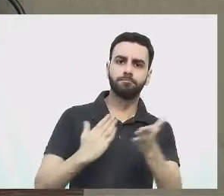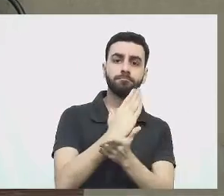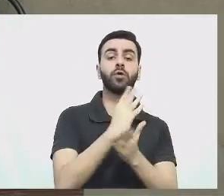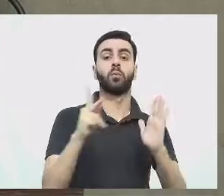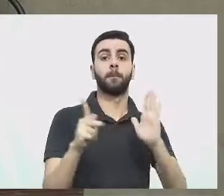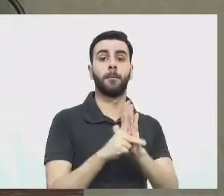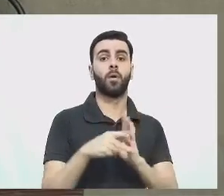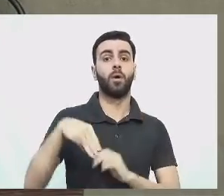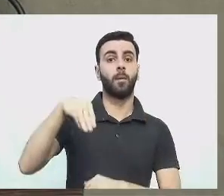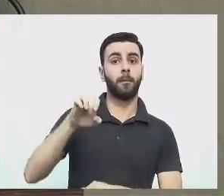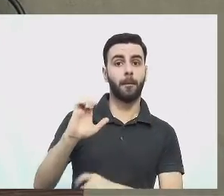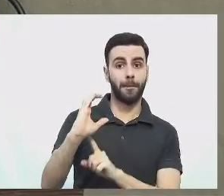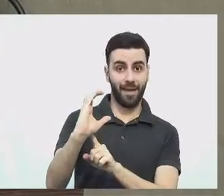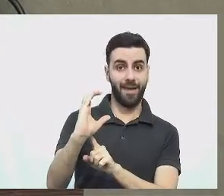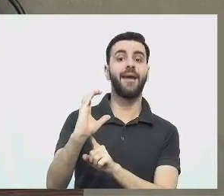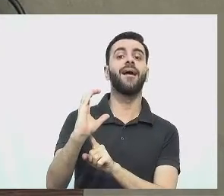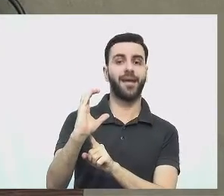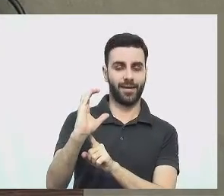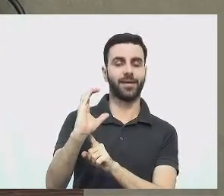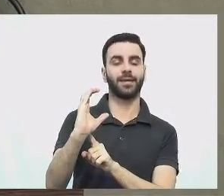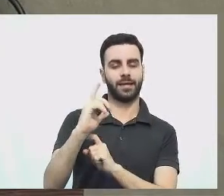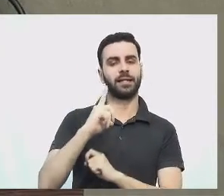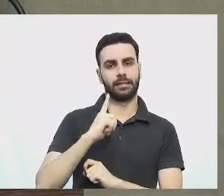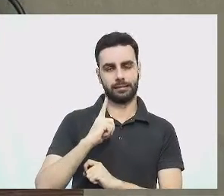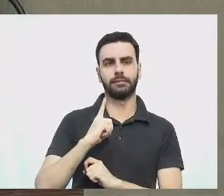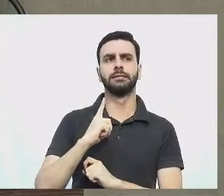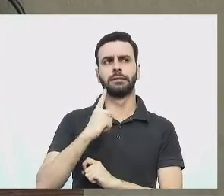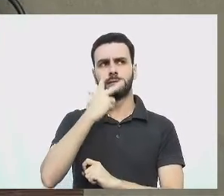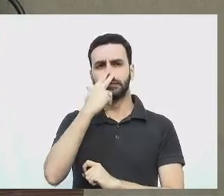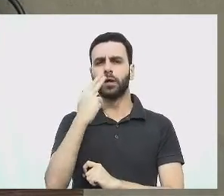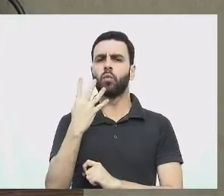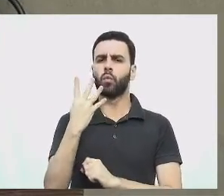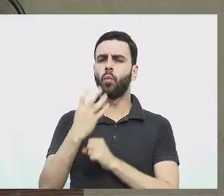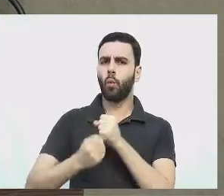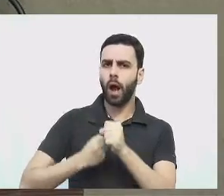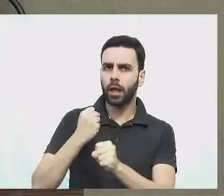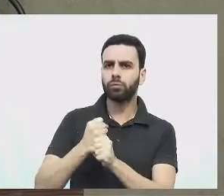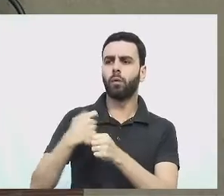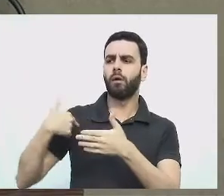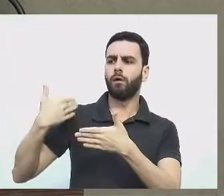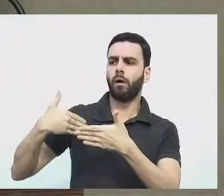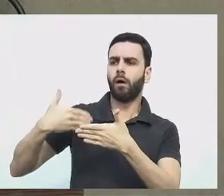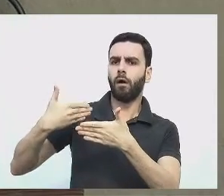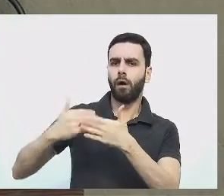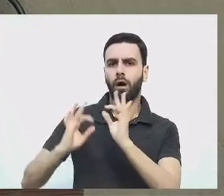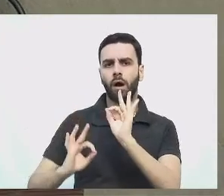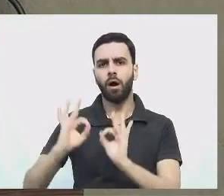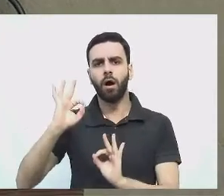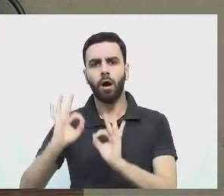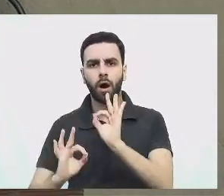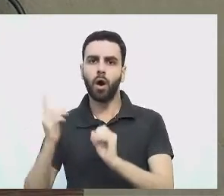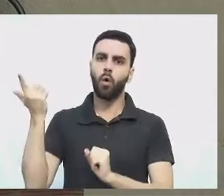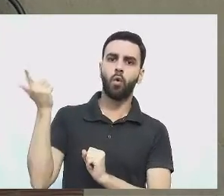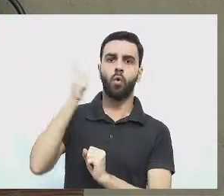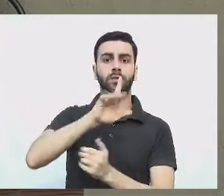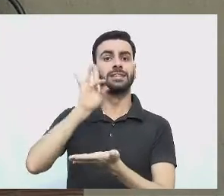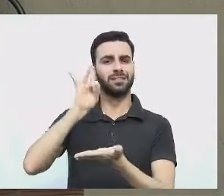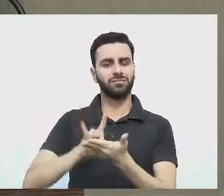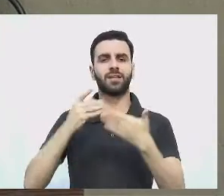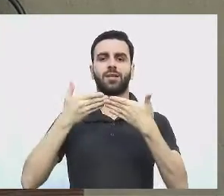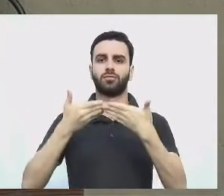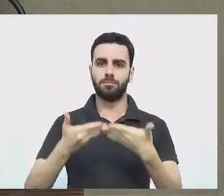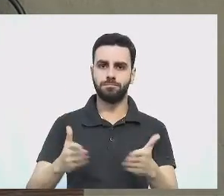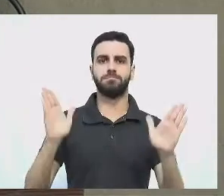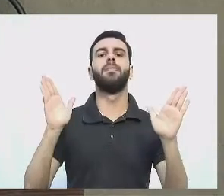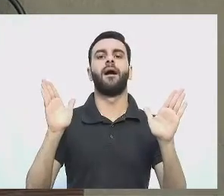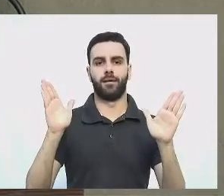MEC. Trabalhamos durante 4 anos para a gente conseguir o início